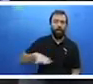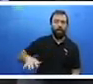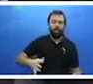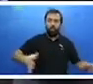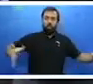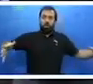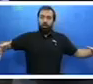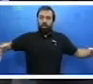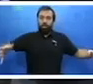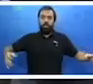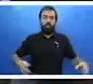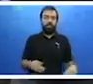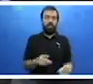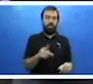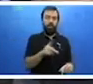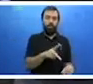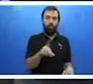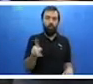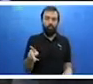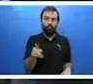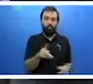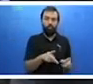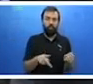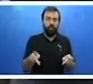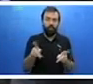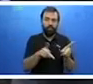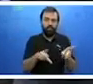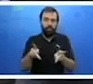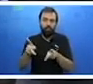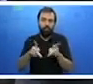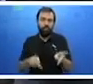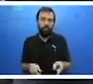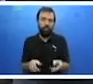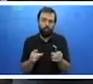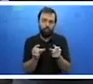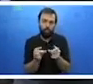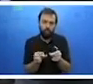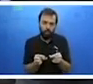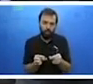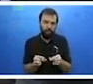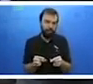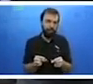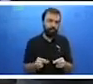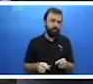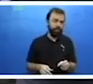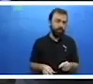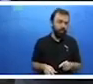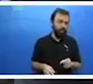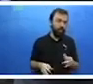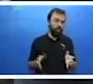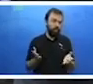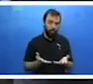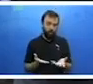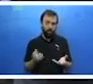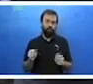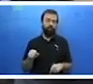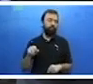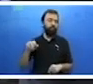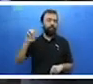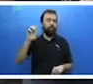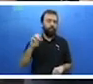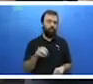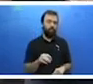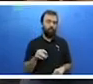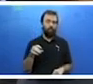aqui, ele tinha uma área pequena, tem uma área pequena. Mas a população daqui é a maior.